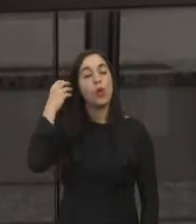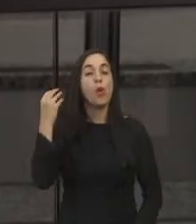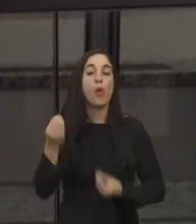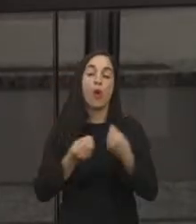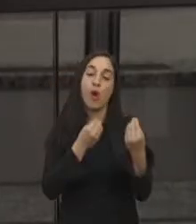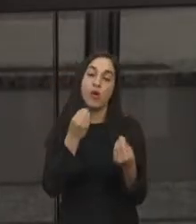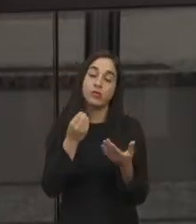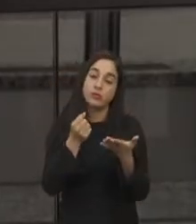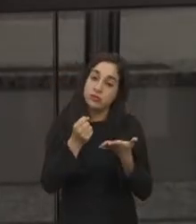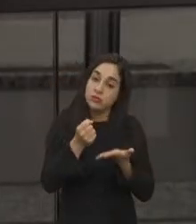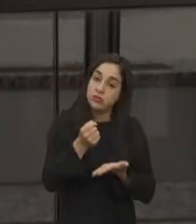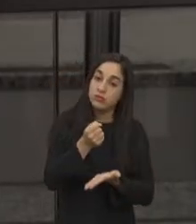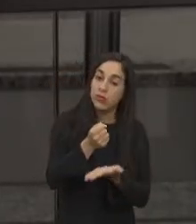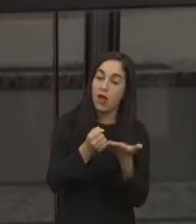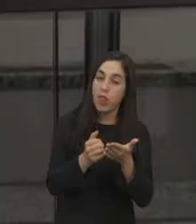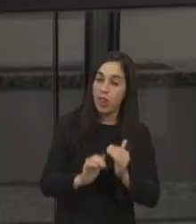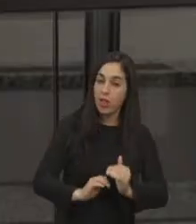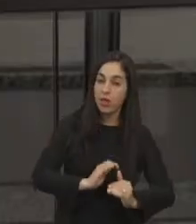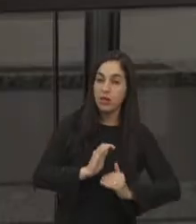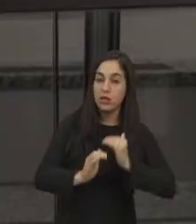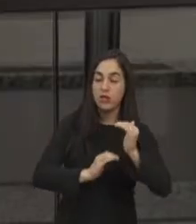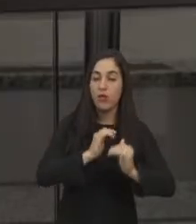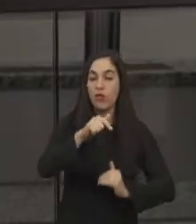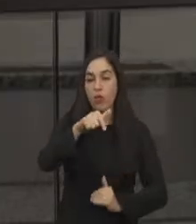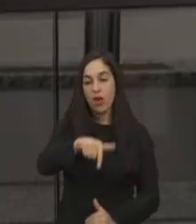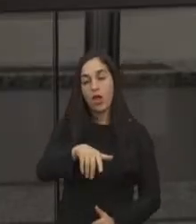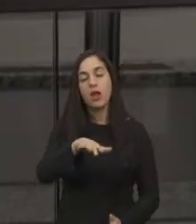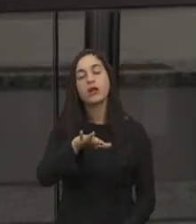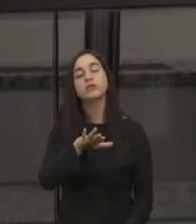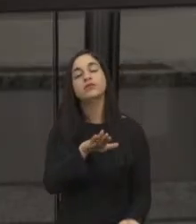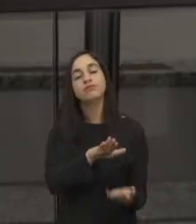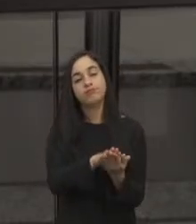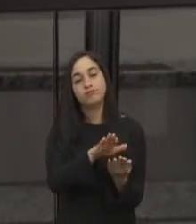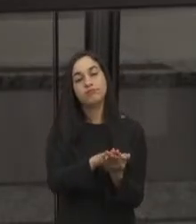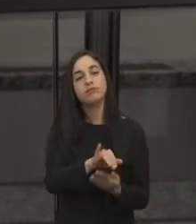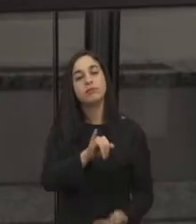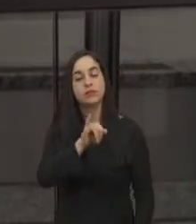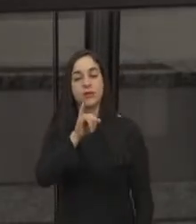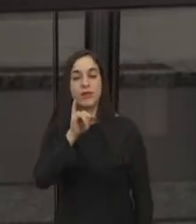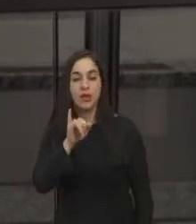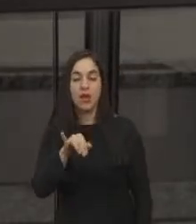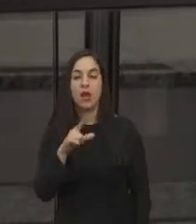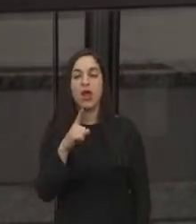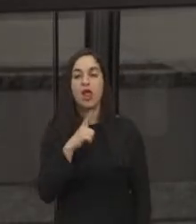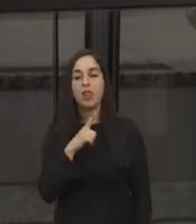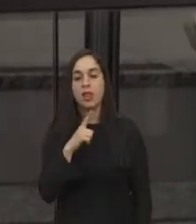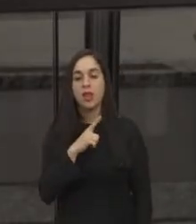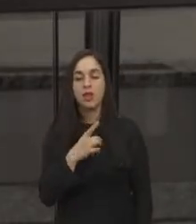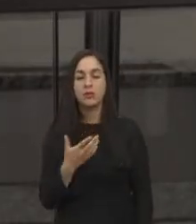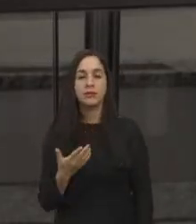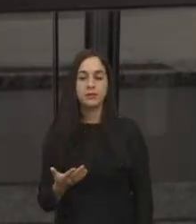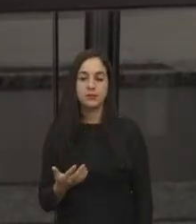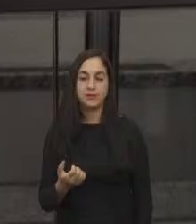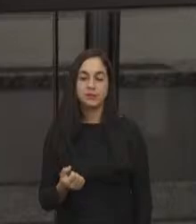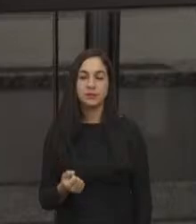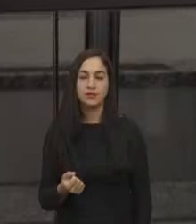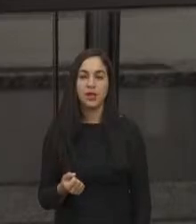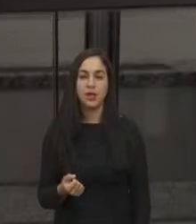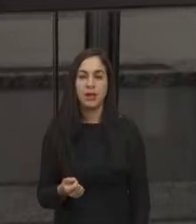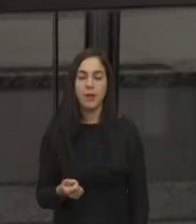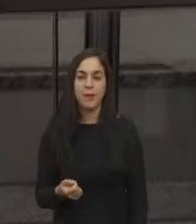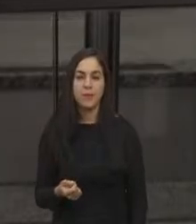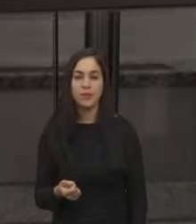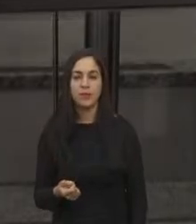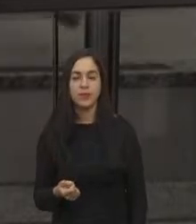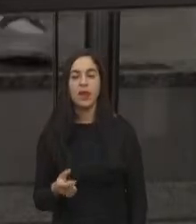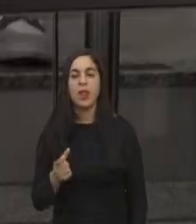do eixo de desenvolvimento do município, né? Que é um município que tem grande